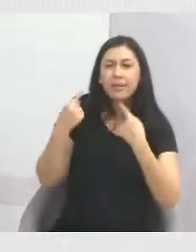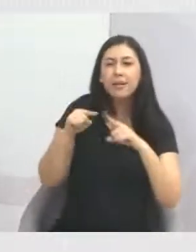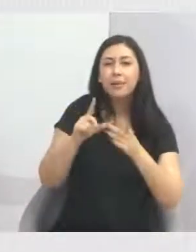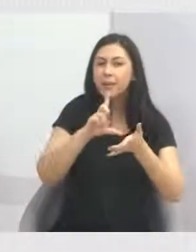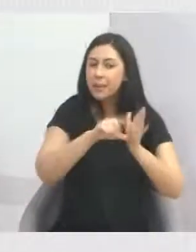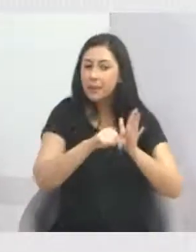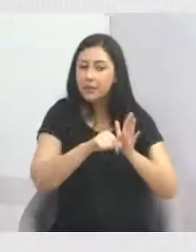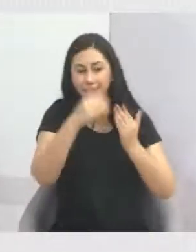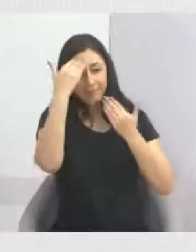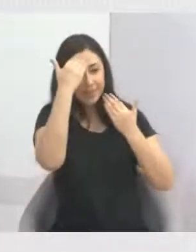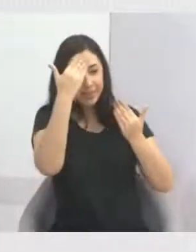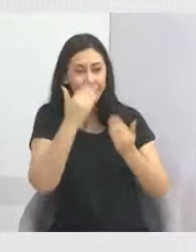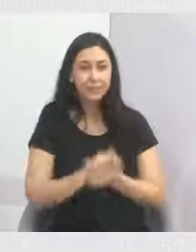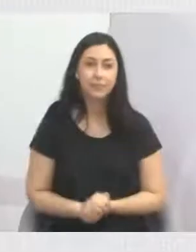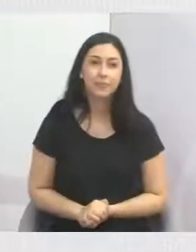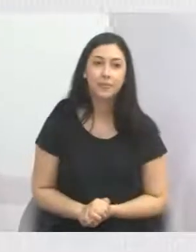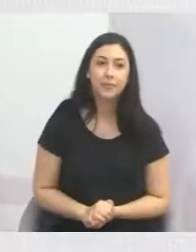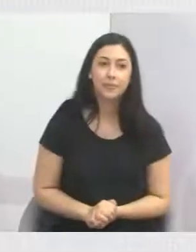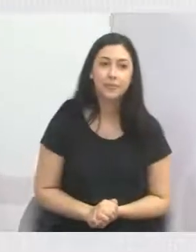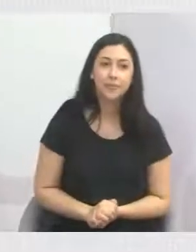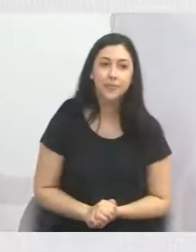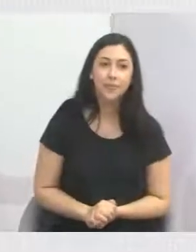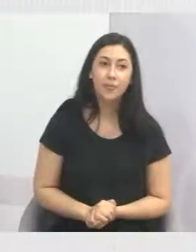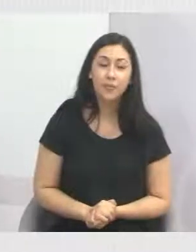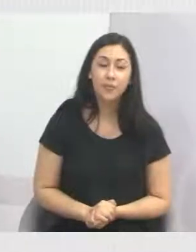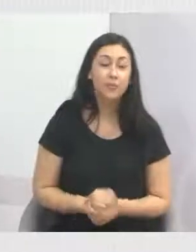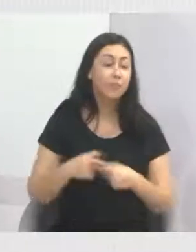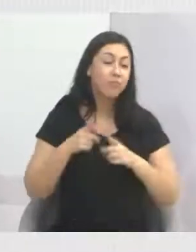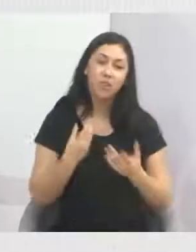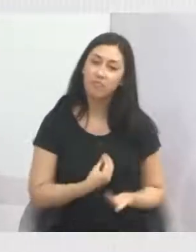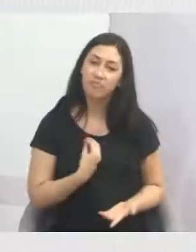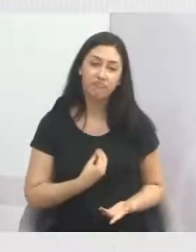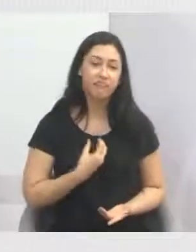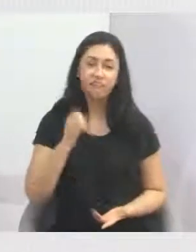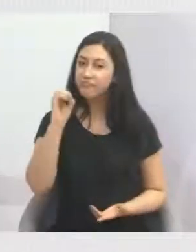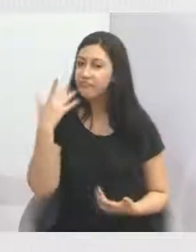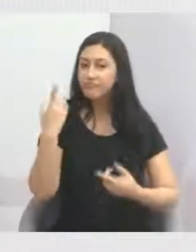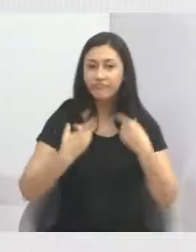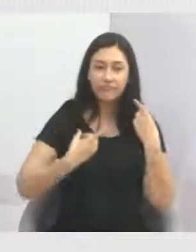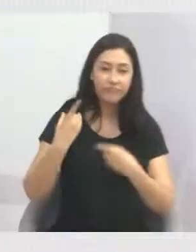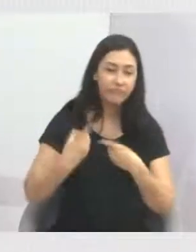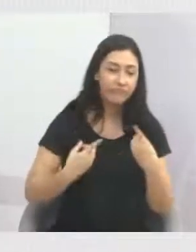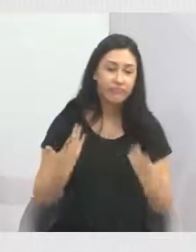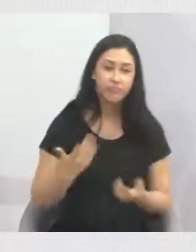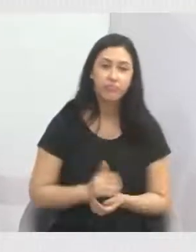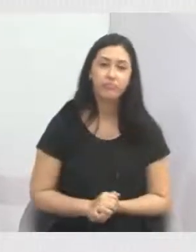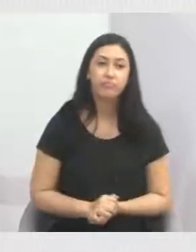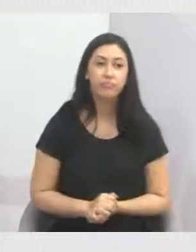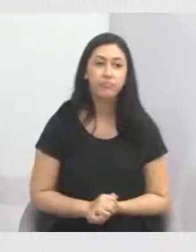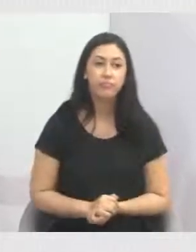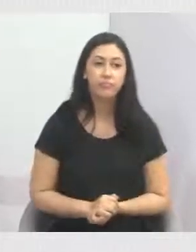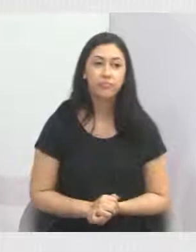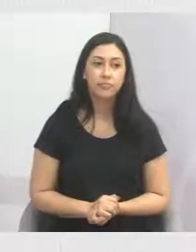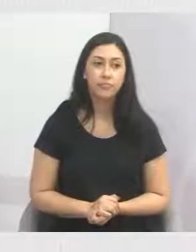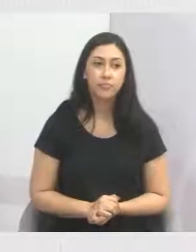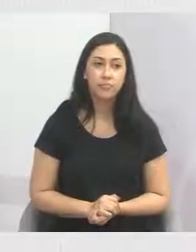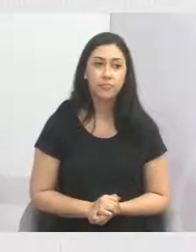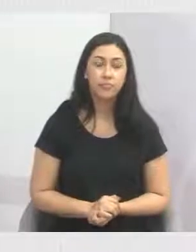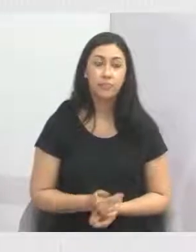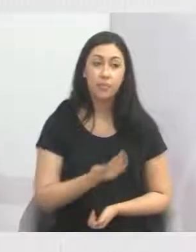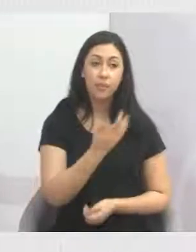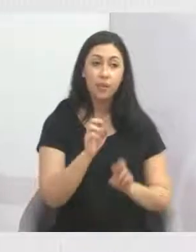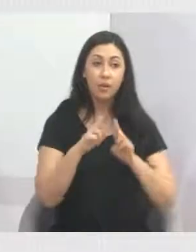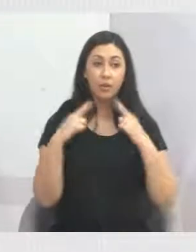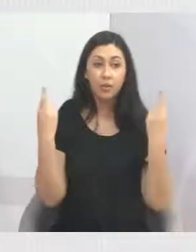e assopra. Mas é assim, a vida é política. Próximo. Essa